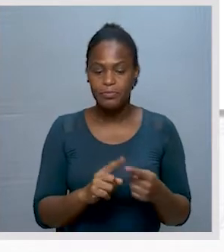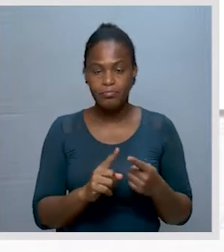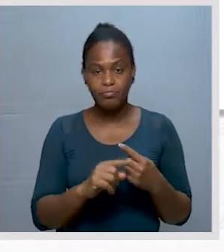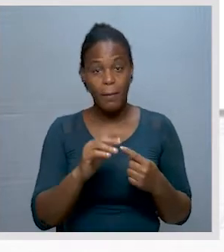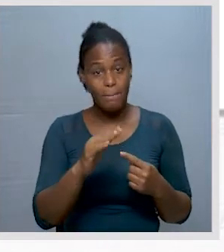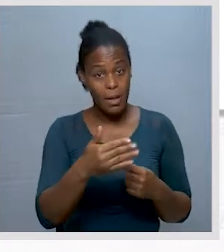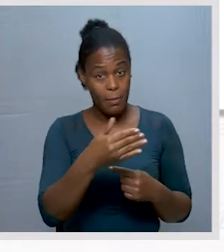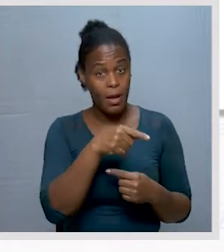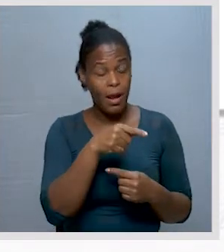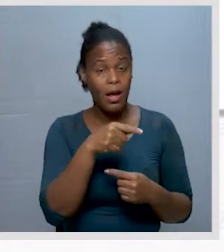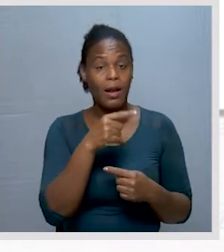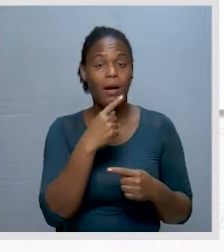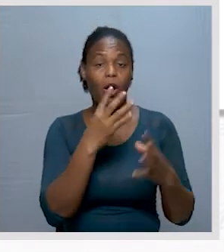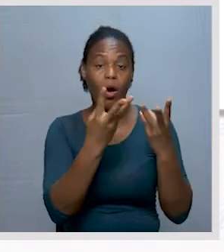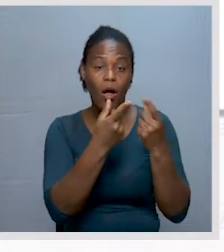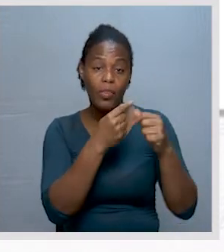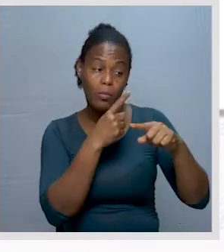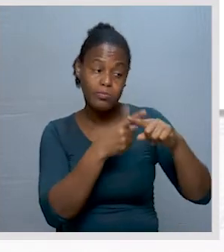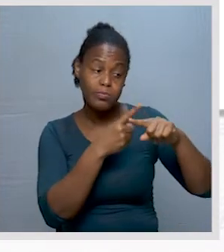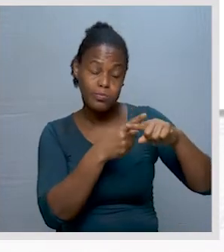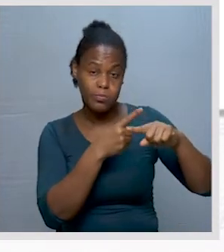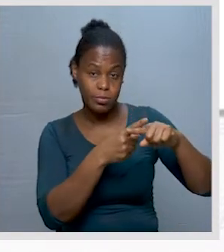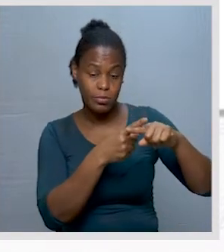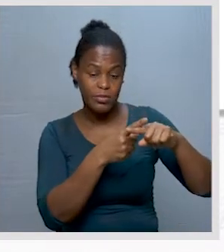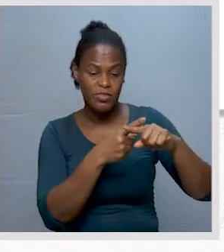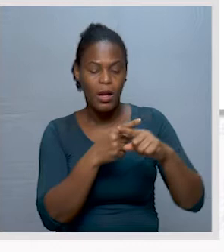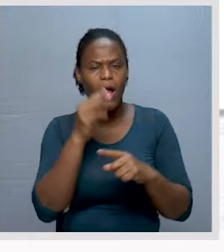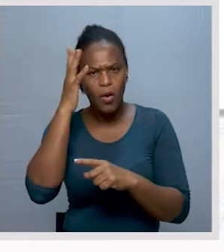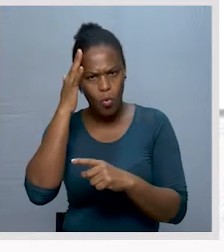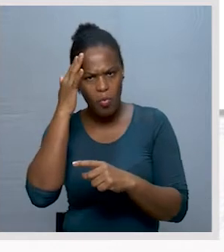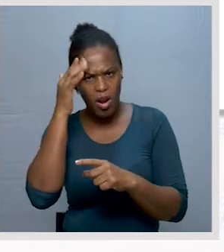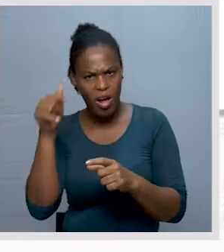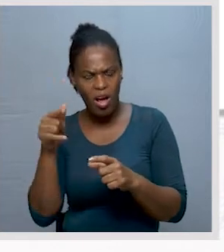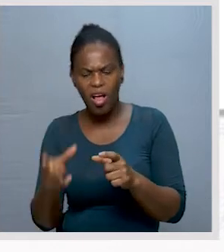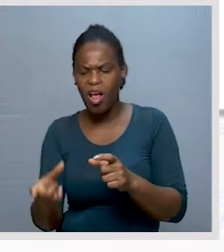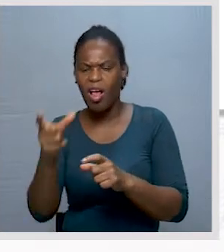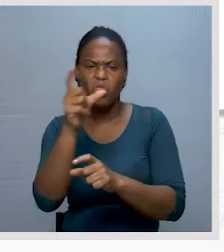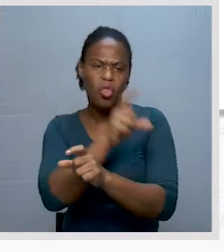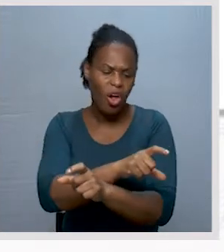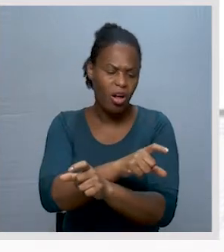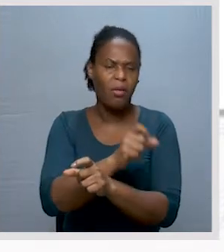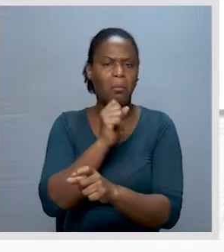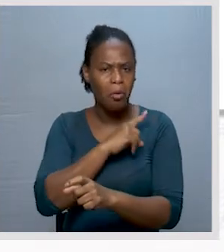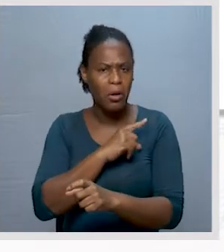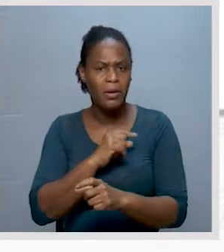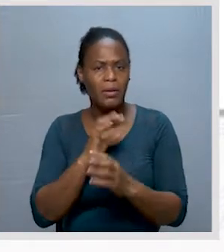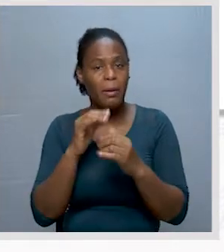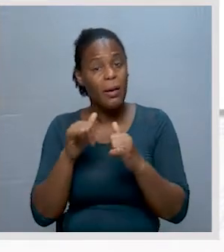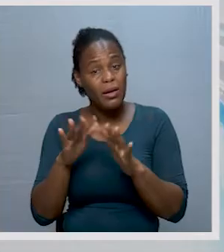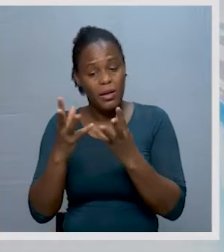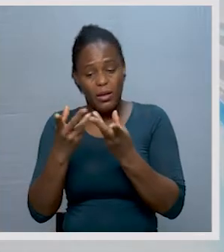na multiplicação, trocamos a ordem dos fatores, mas o resultado não se altera.